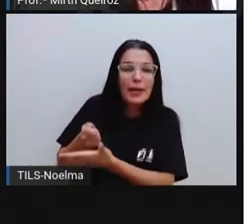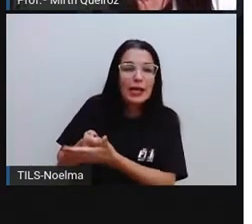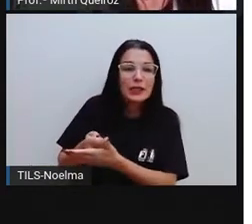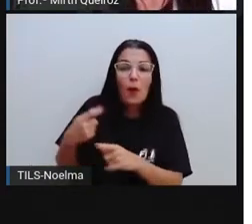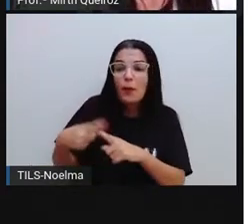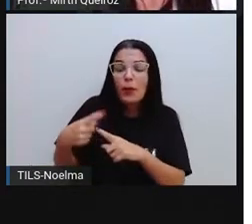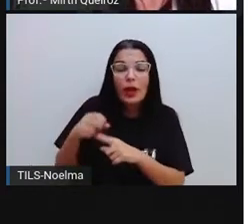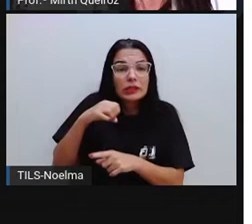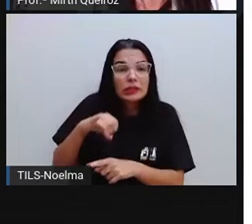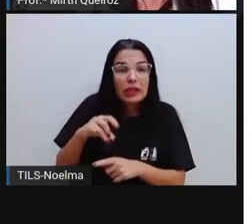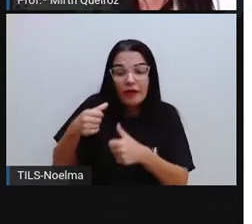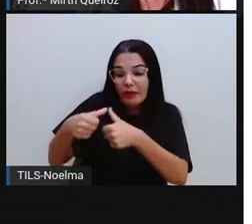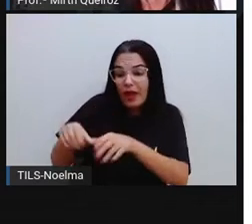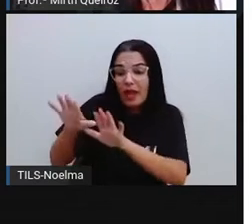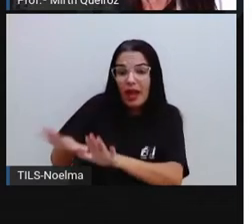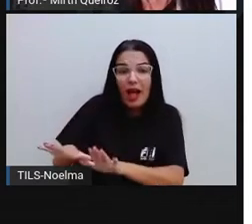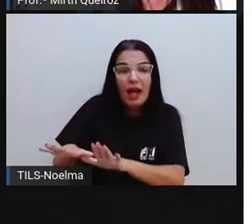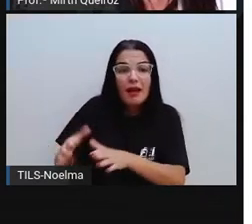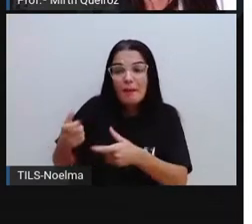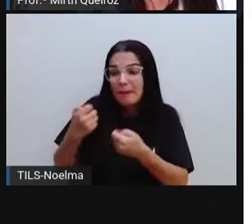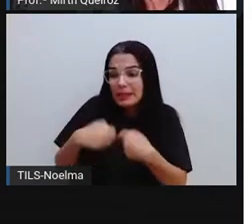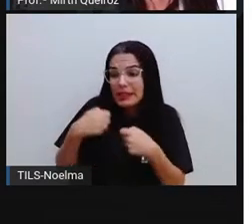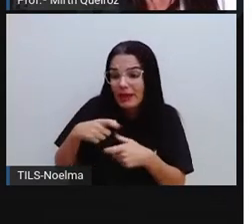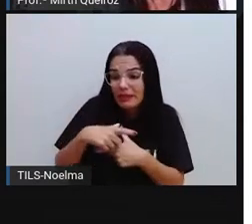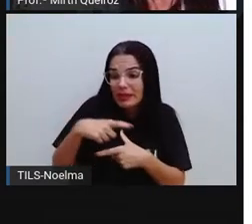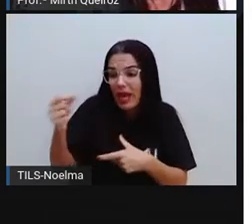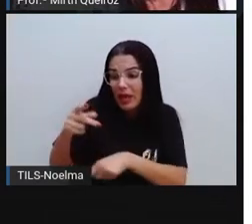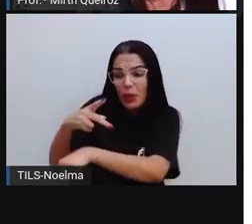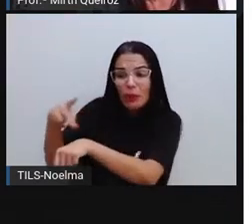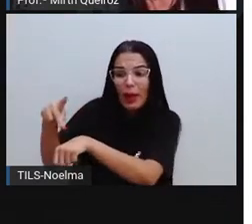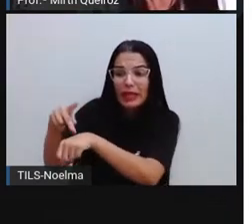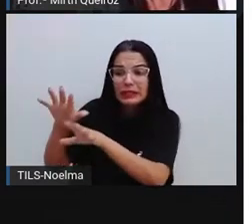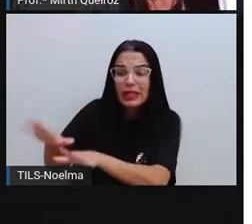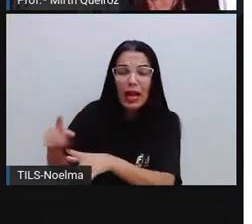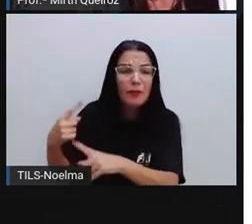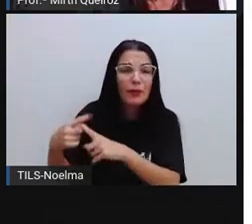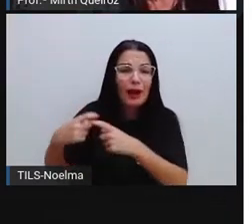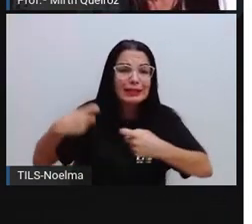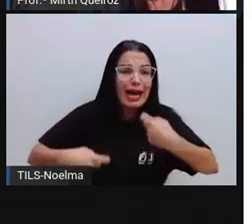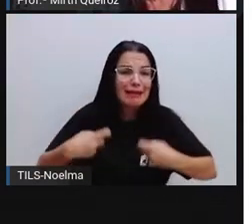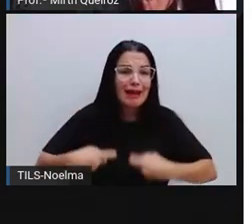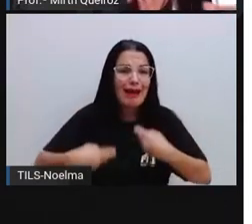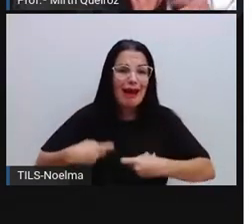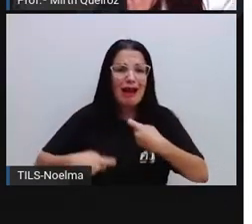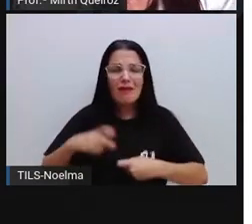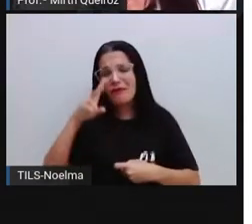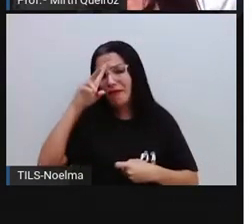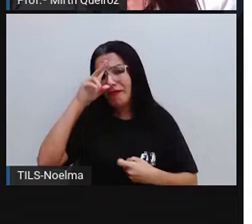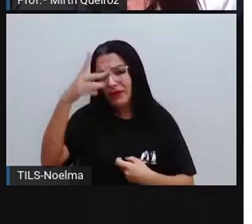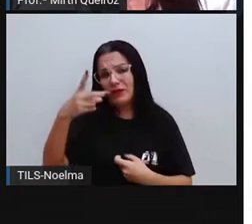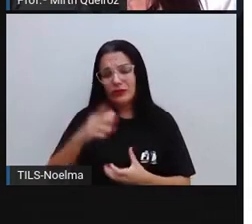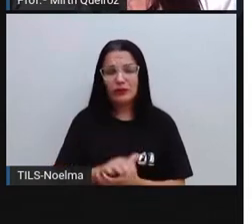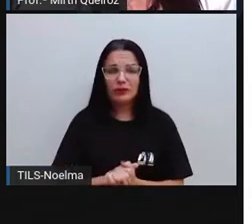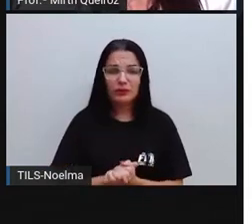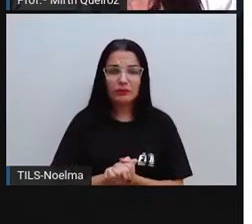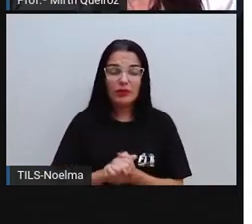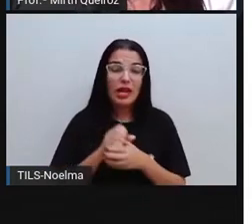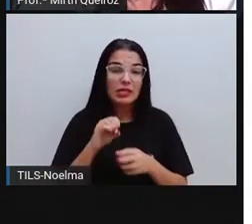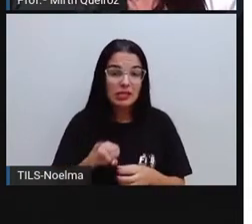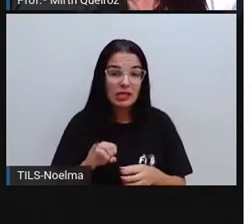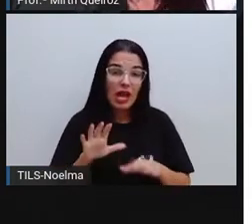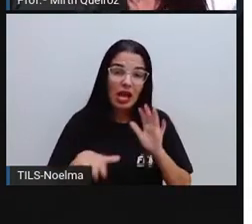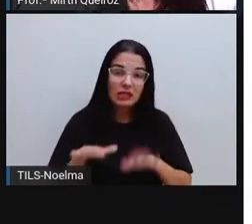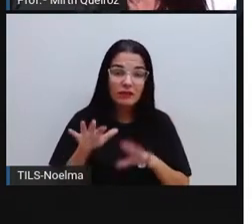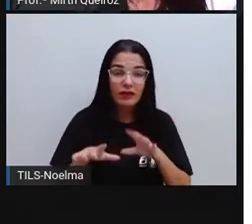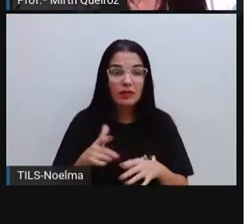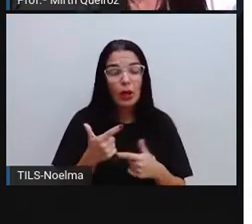Por quê? Porque eles tentavam sair desses horrores que estavam vivendo em seu país. Caso não tivesse acontecido tudo isso,